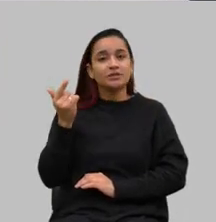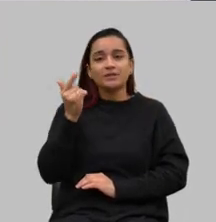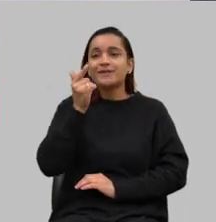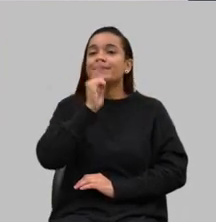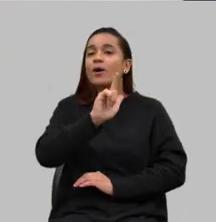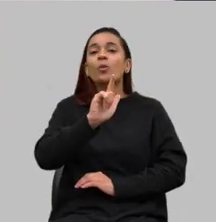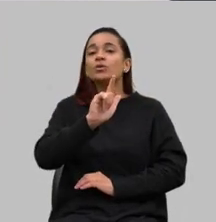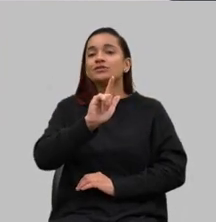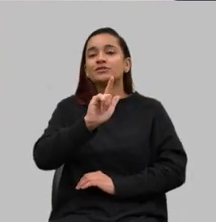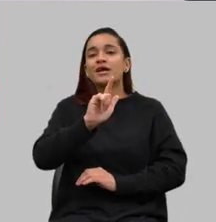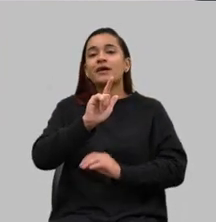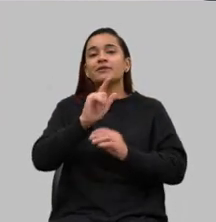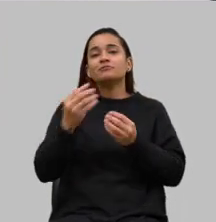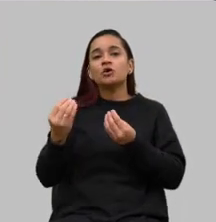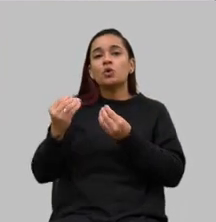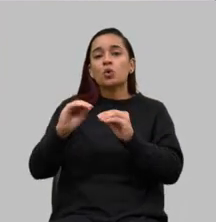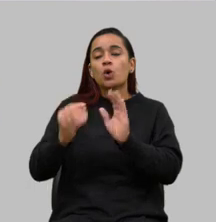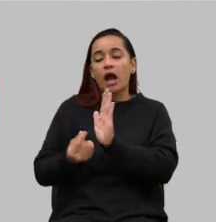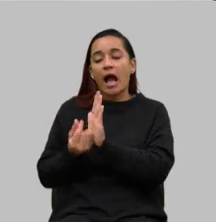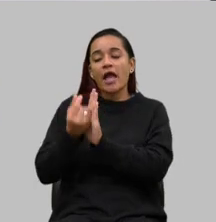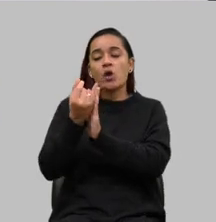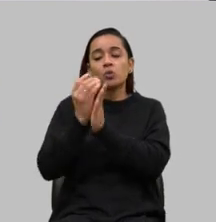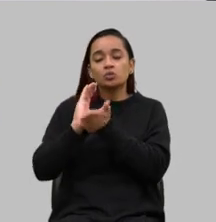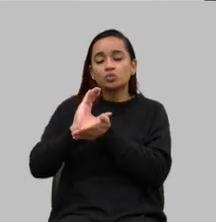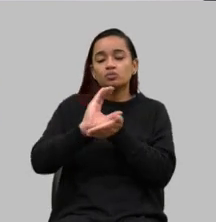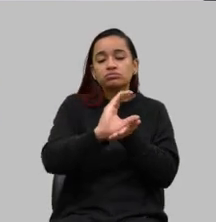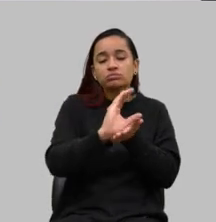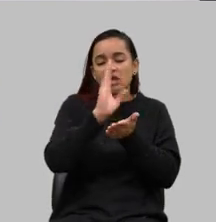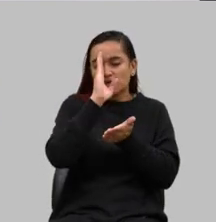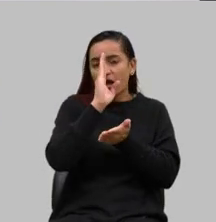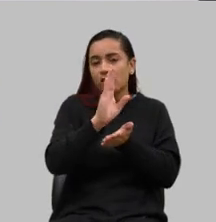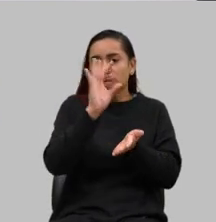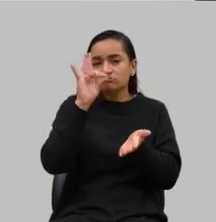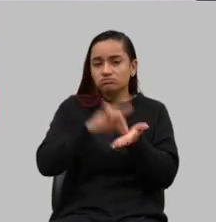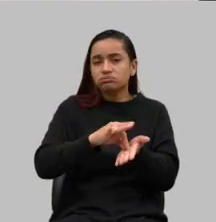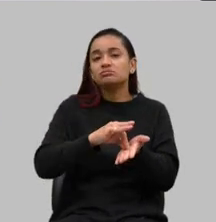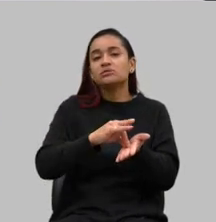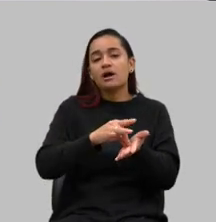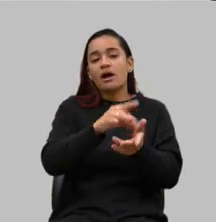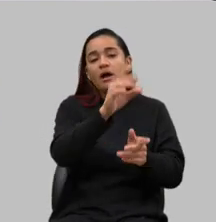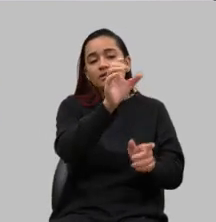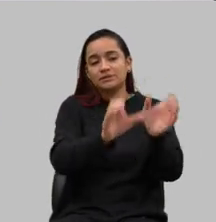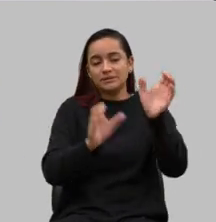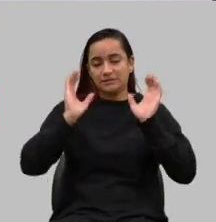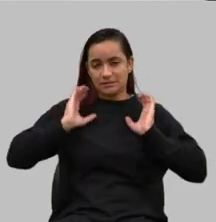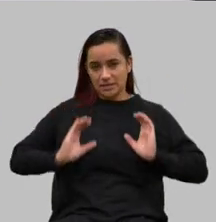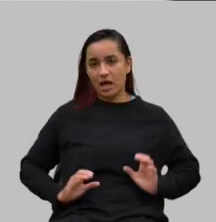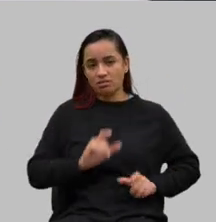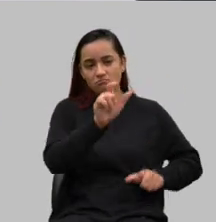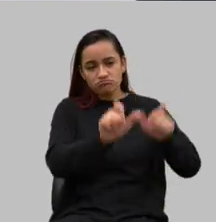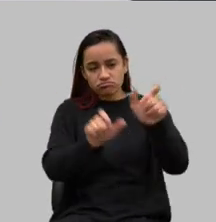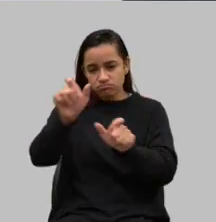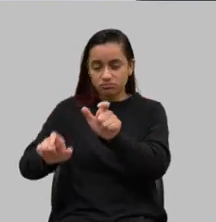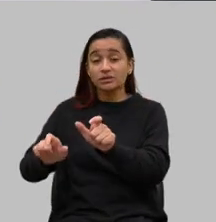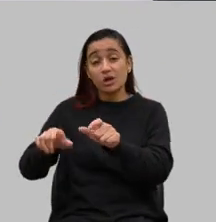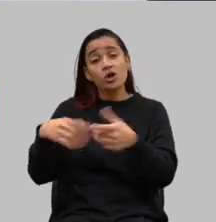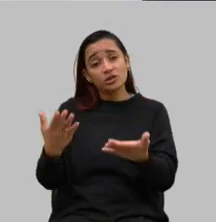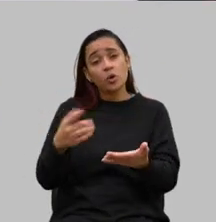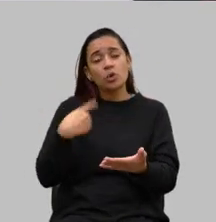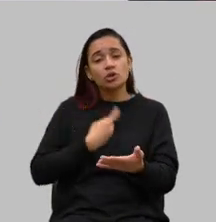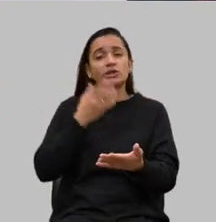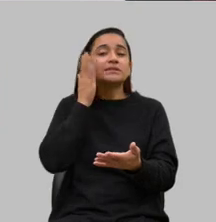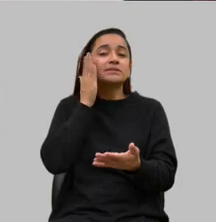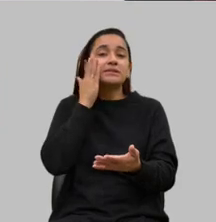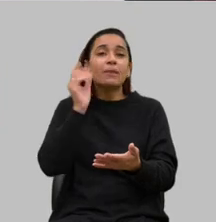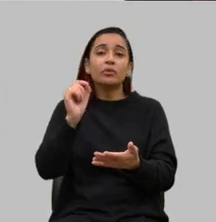colocar esse recurso para realmente chegar ao cidadão e a gente sabe muito bem que cada vez mais a gente